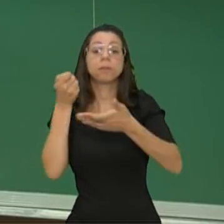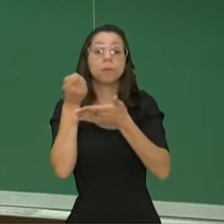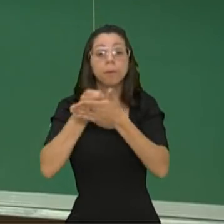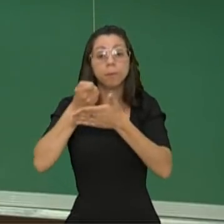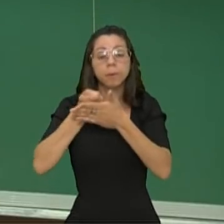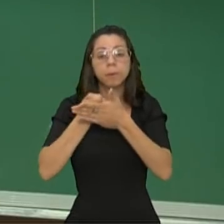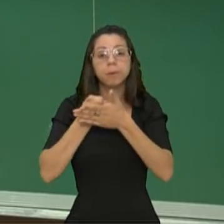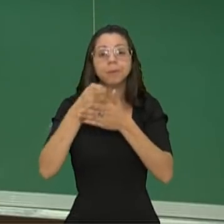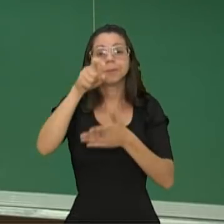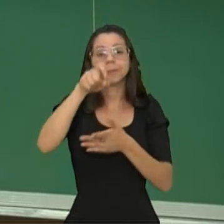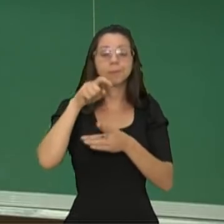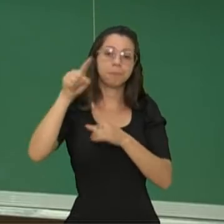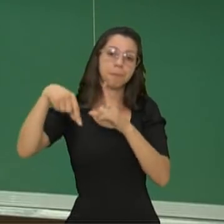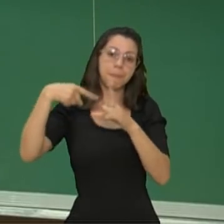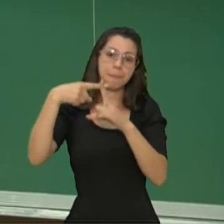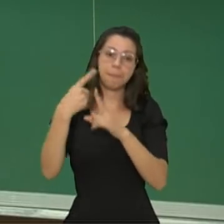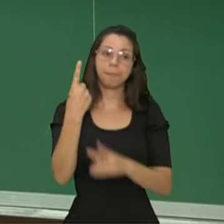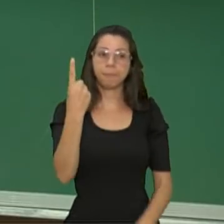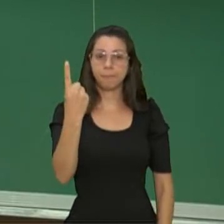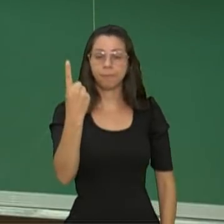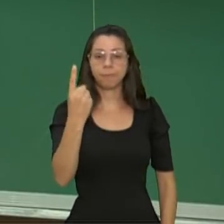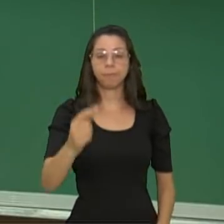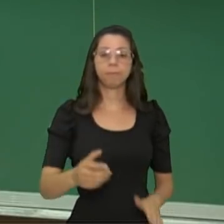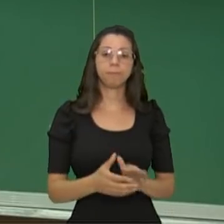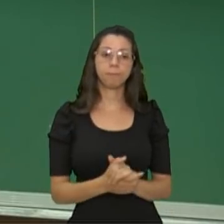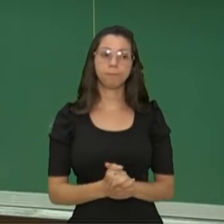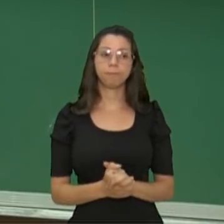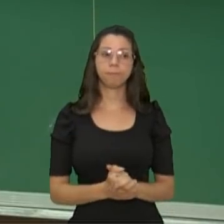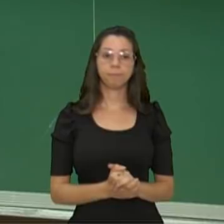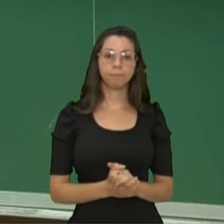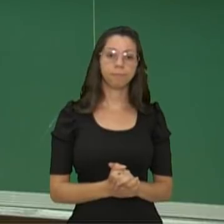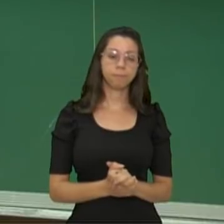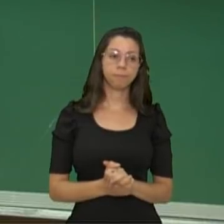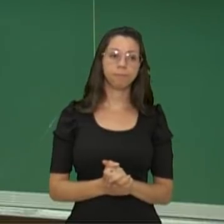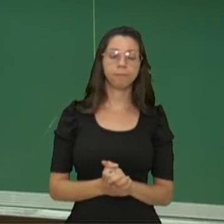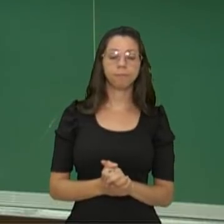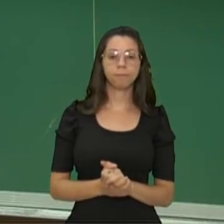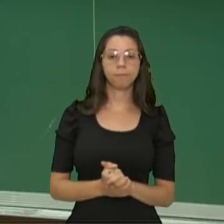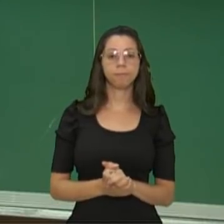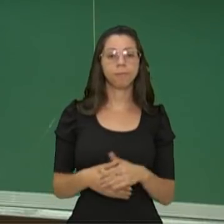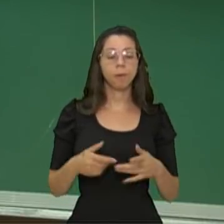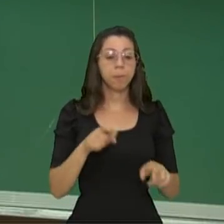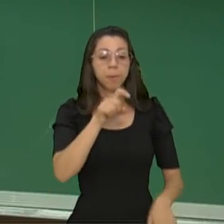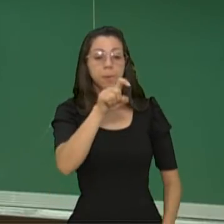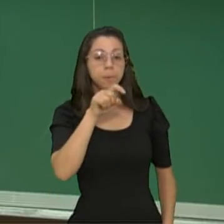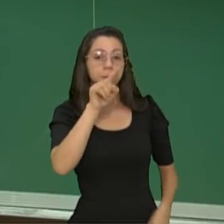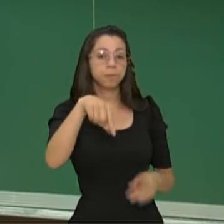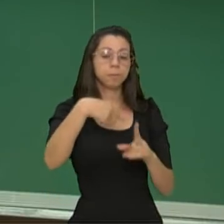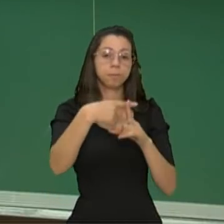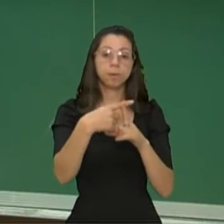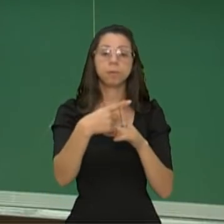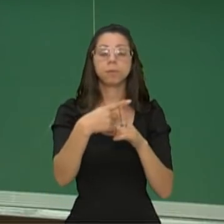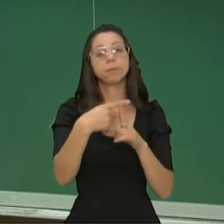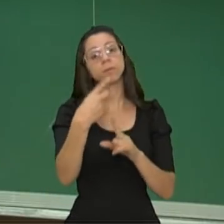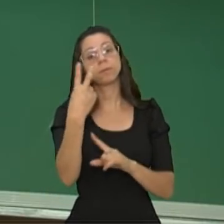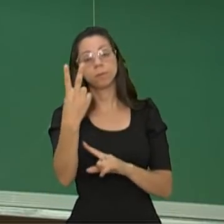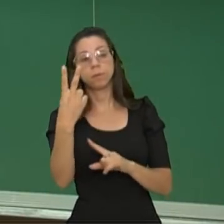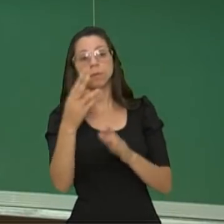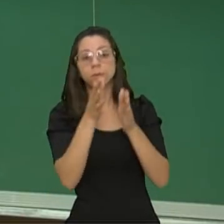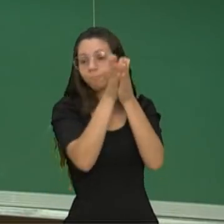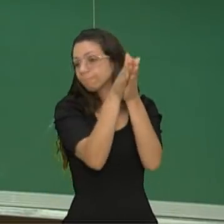Ah, professor, se eu quiser dar a sequência, qual que vem depois desse, então? Olha só, aí eu tenho x mais 2, né? E